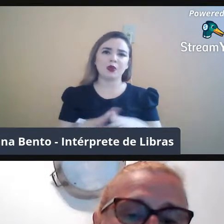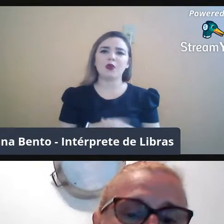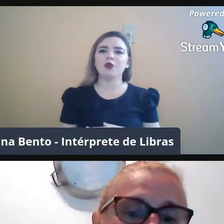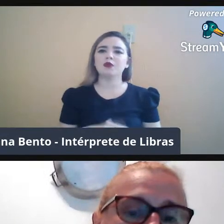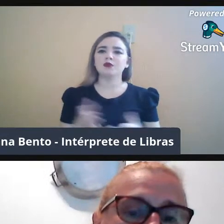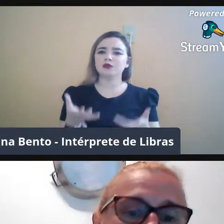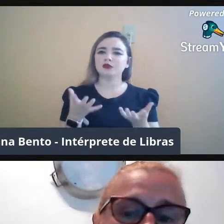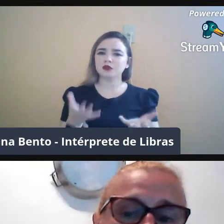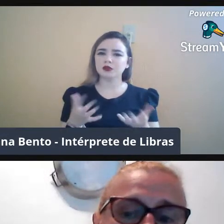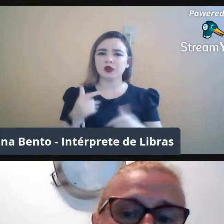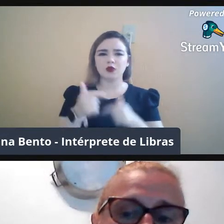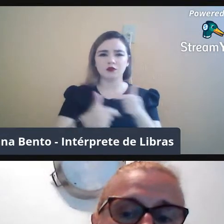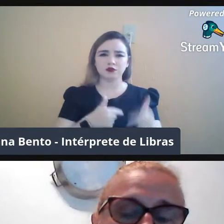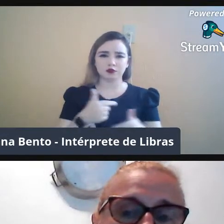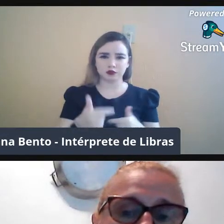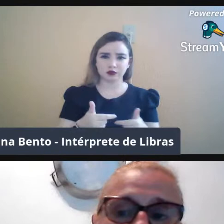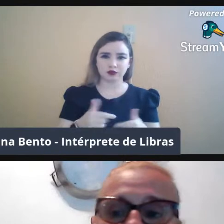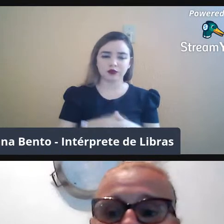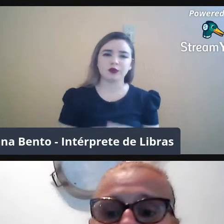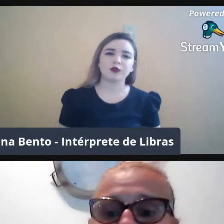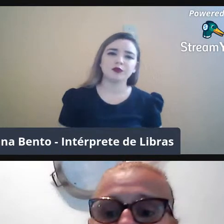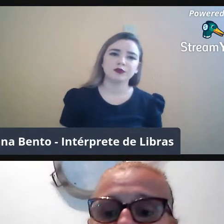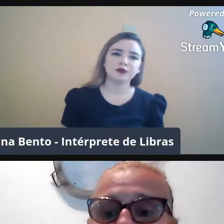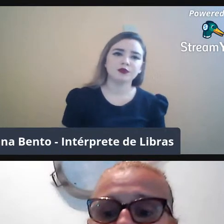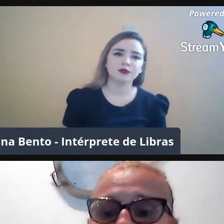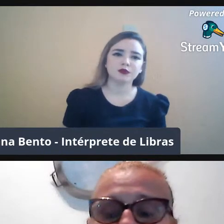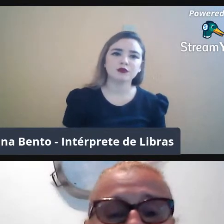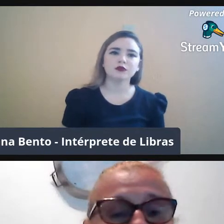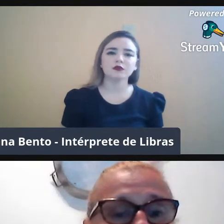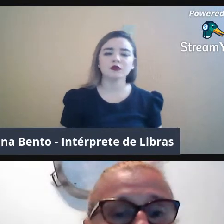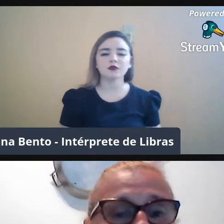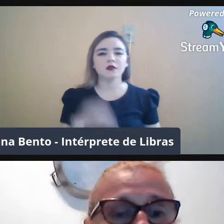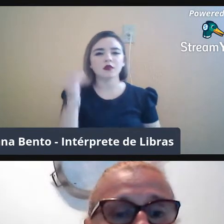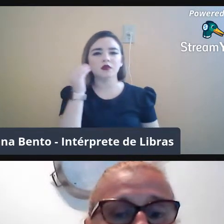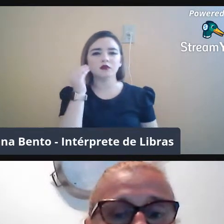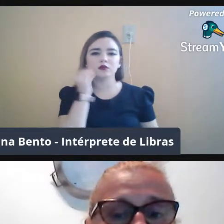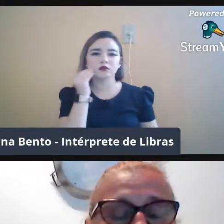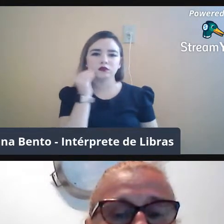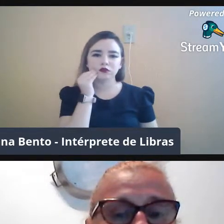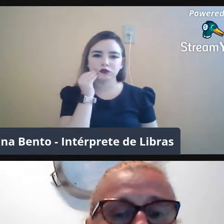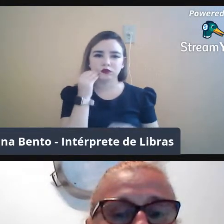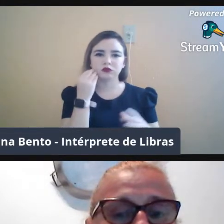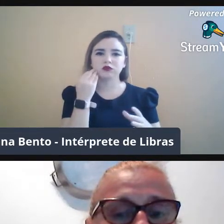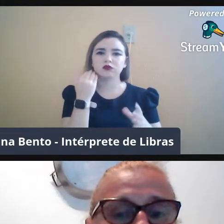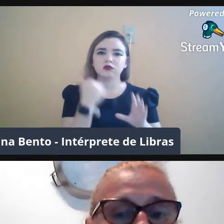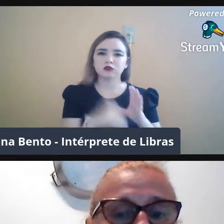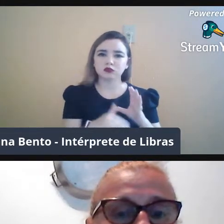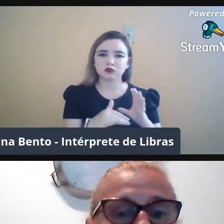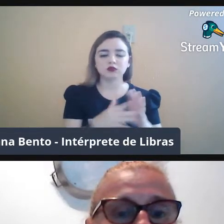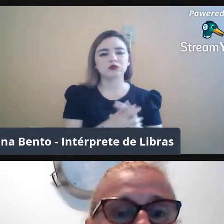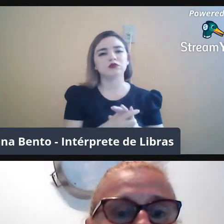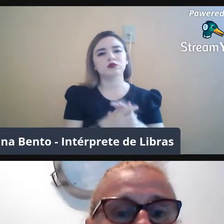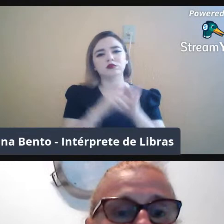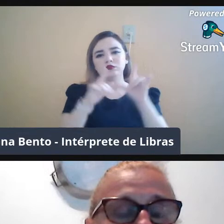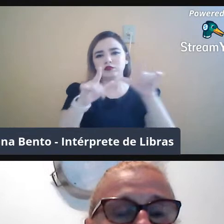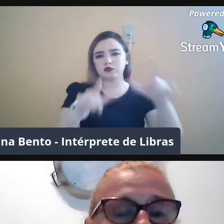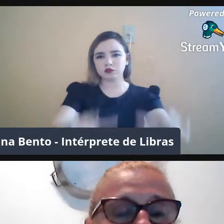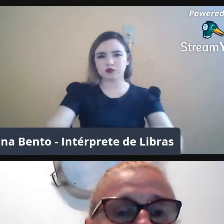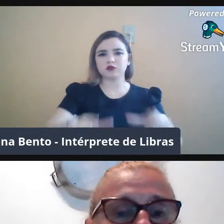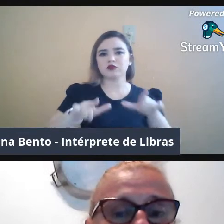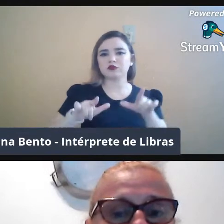fazer um trabalho que vai ser publicado, porque esse prêmio literário, ele